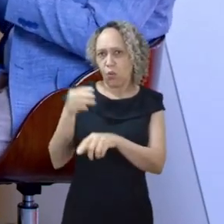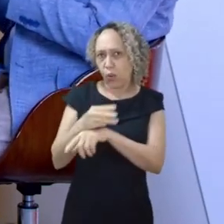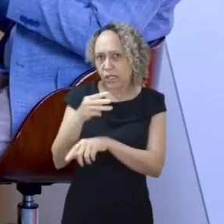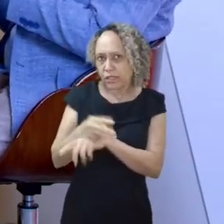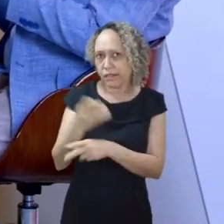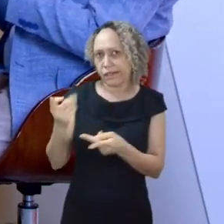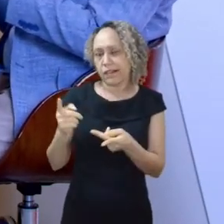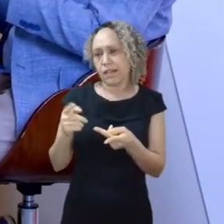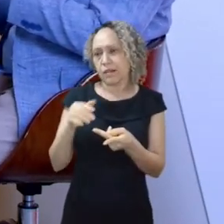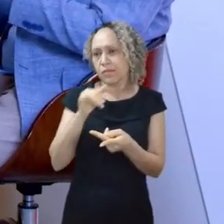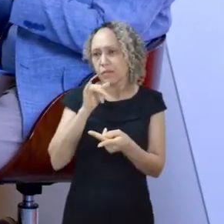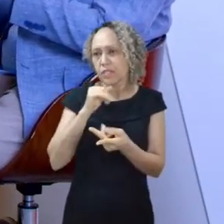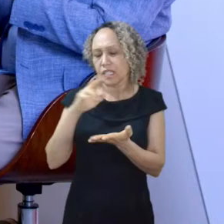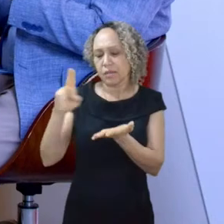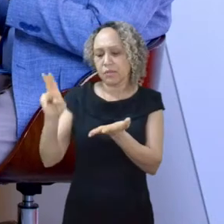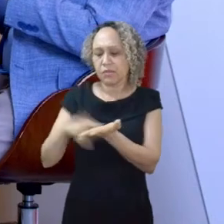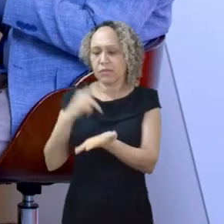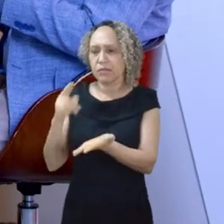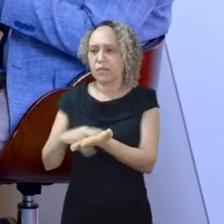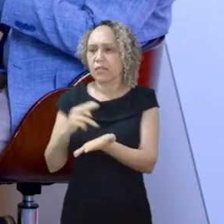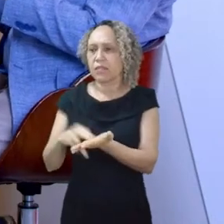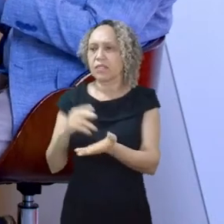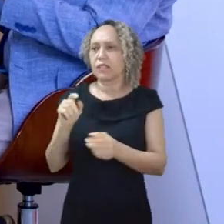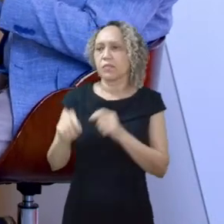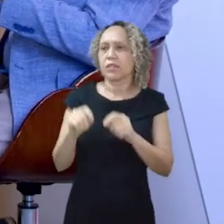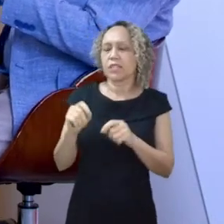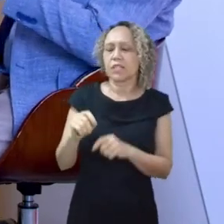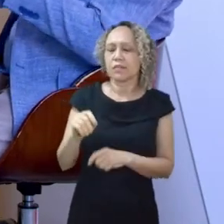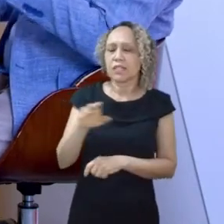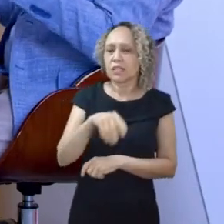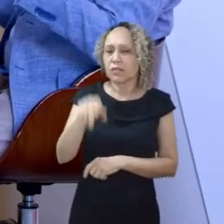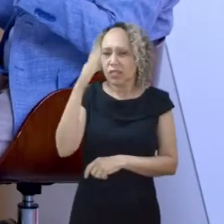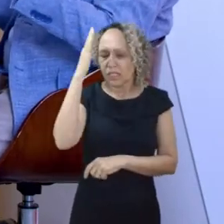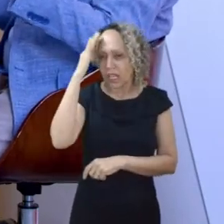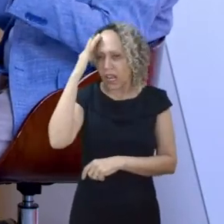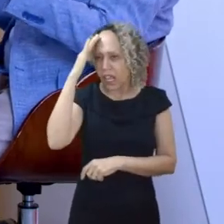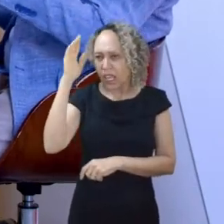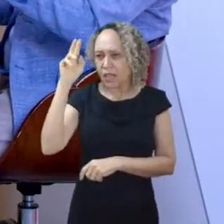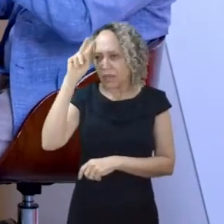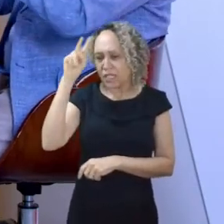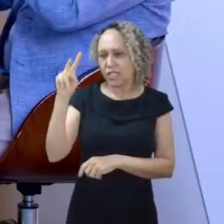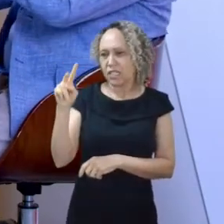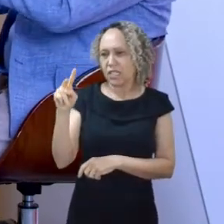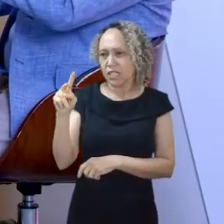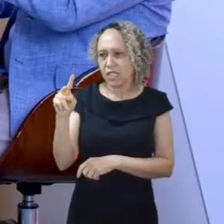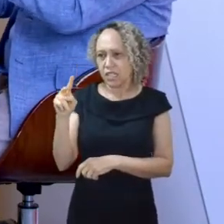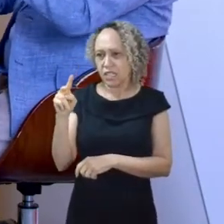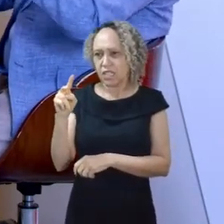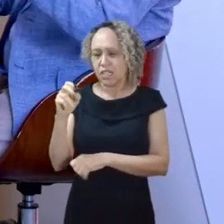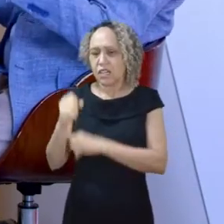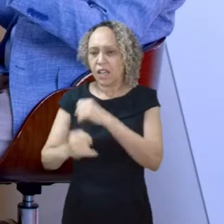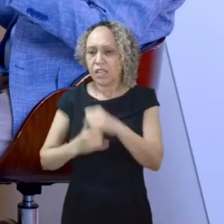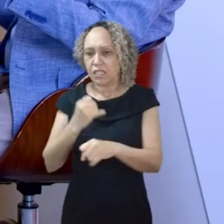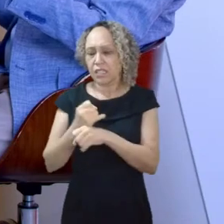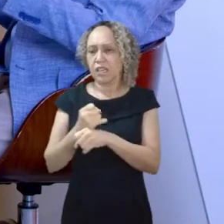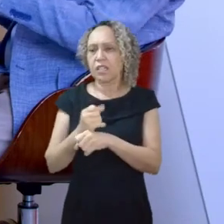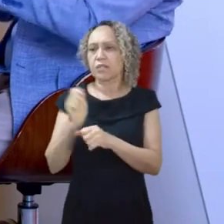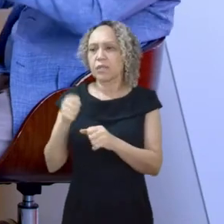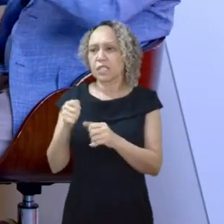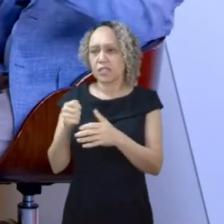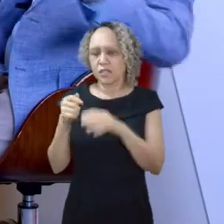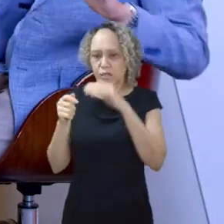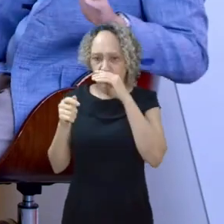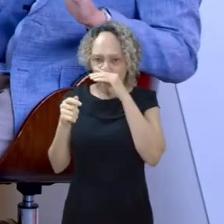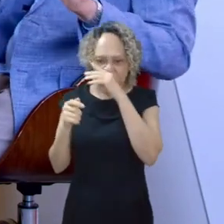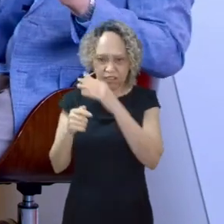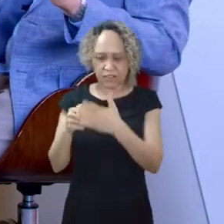daquelas decisões que o STF simplesmente mandava suspender o WhatsApp por causa de um único caso, um caso específico ali, e